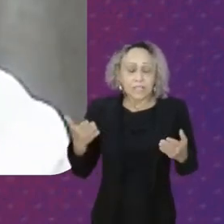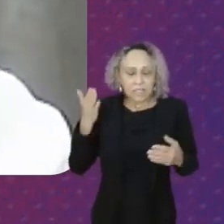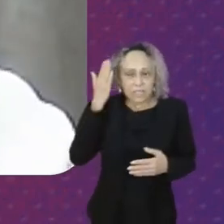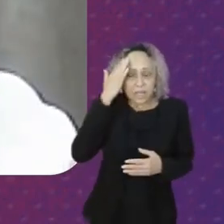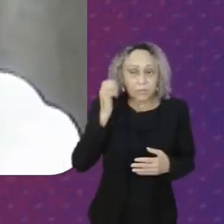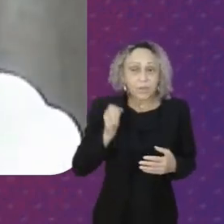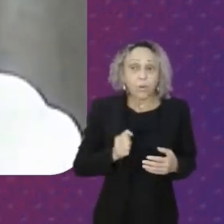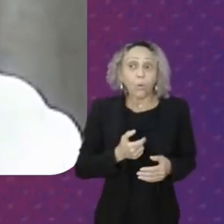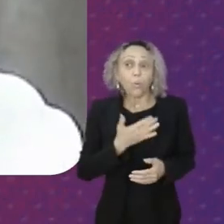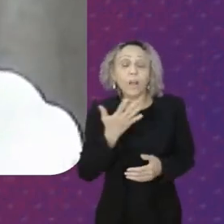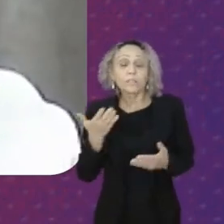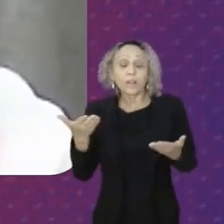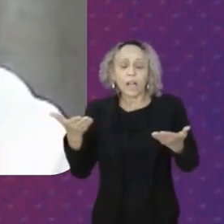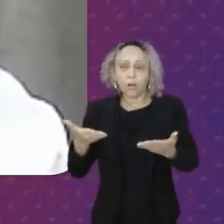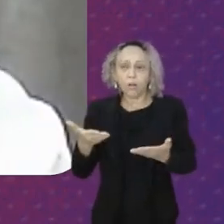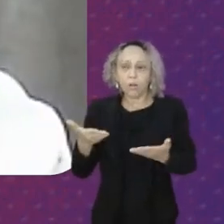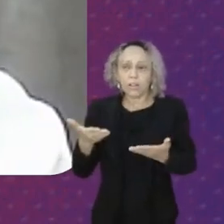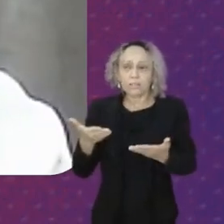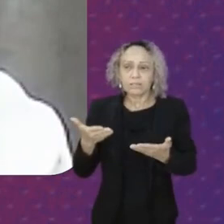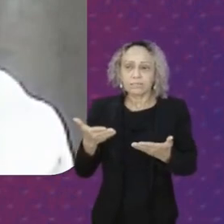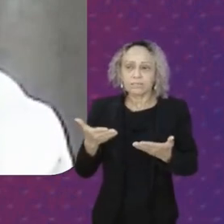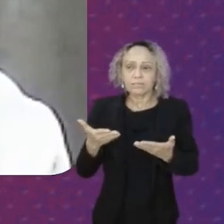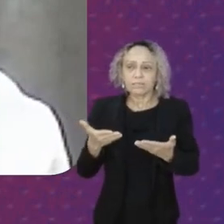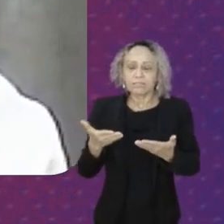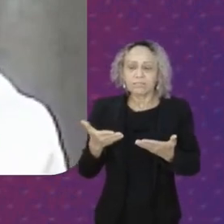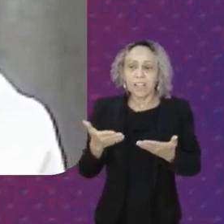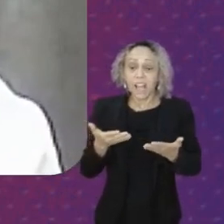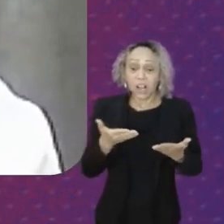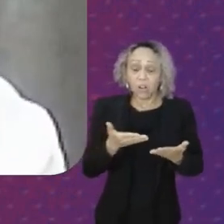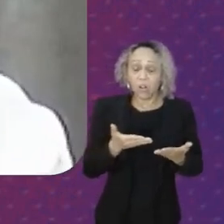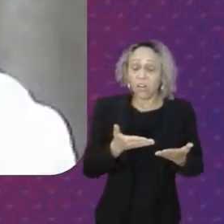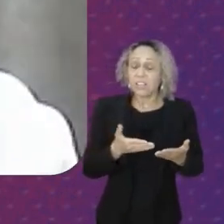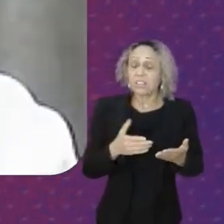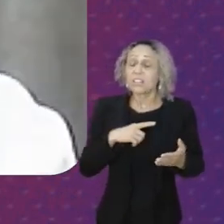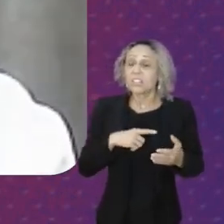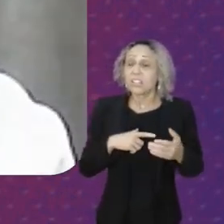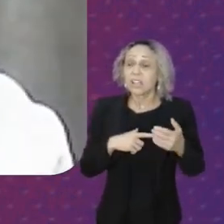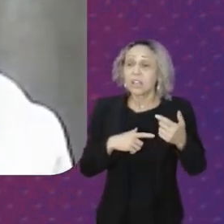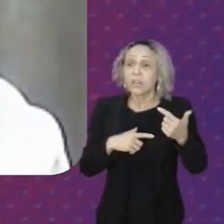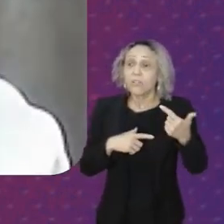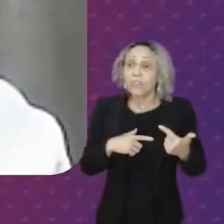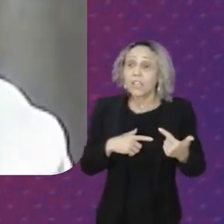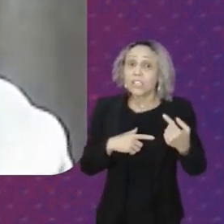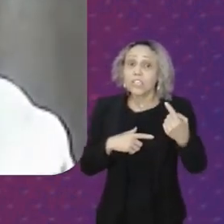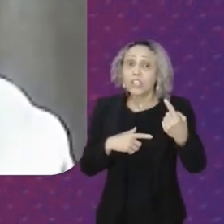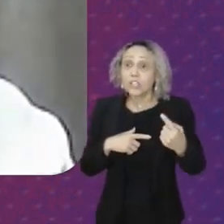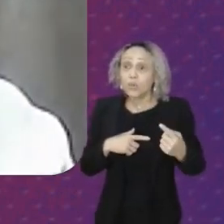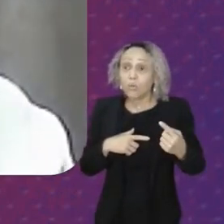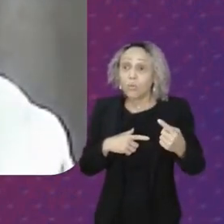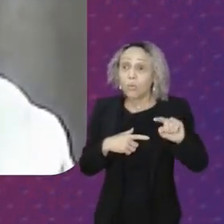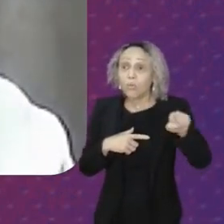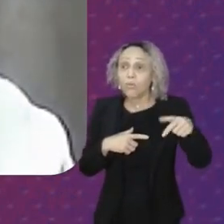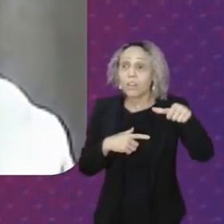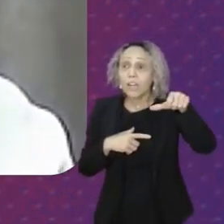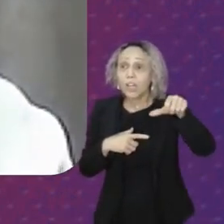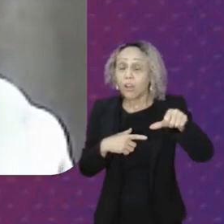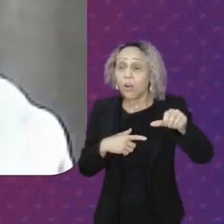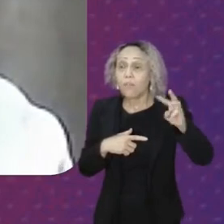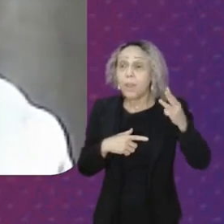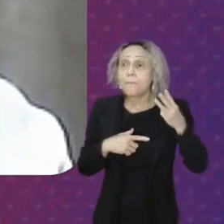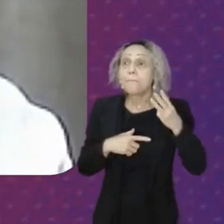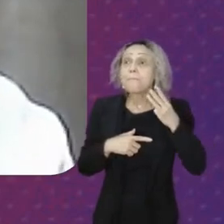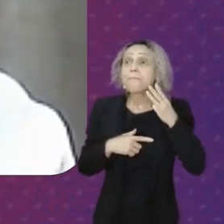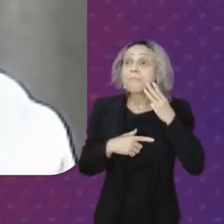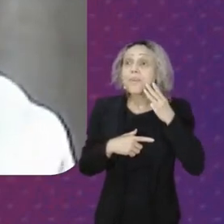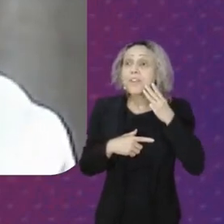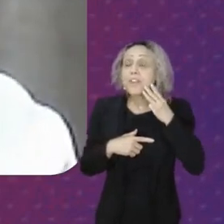como recebendo Bolsa Família? Apenas 21,9 milhões de famílias, nem de integrantes, de